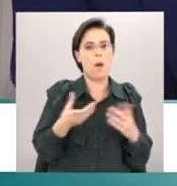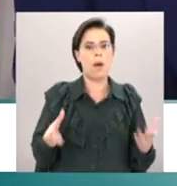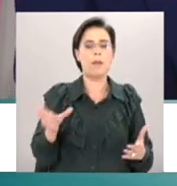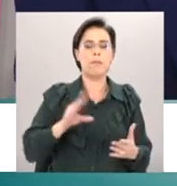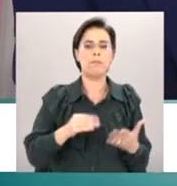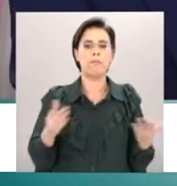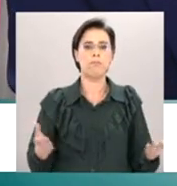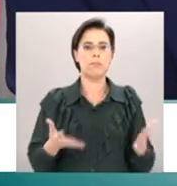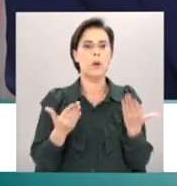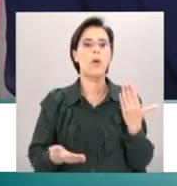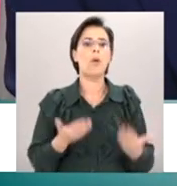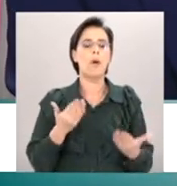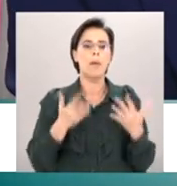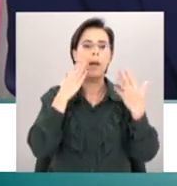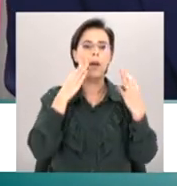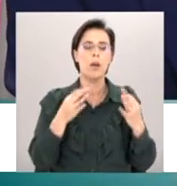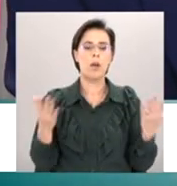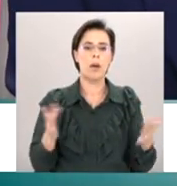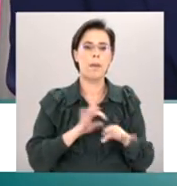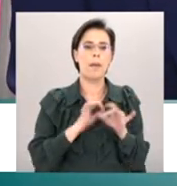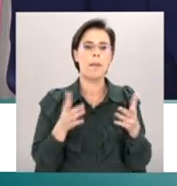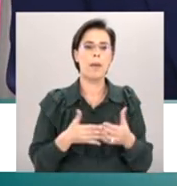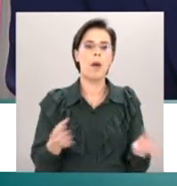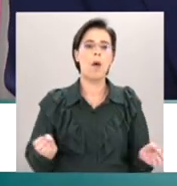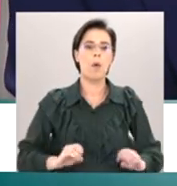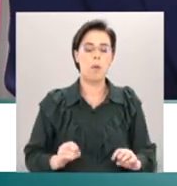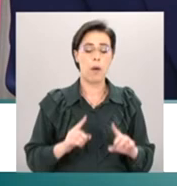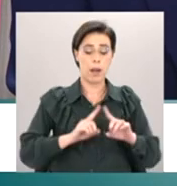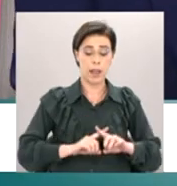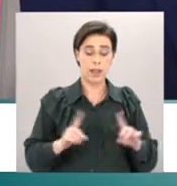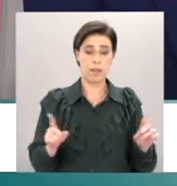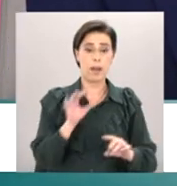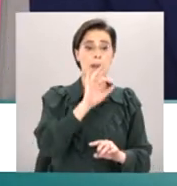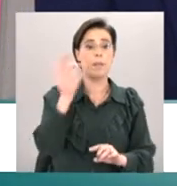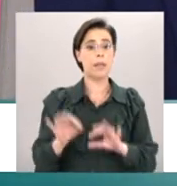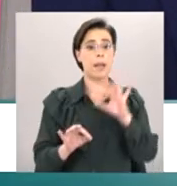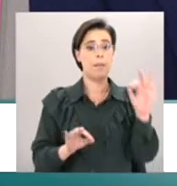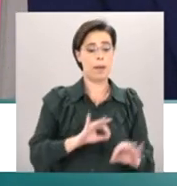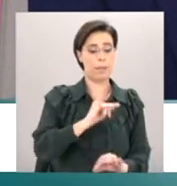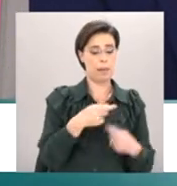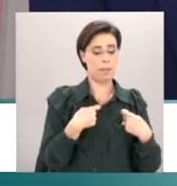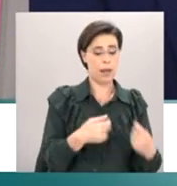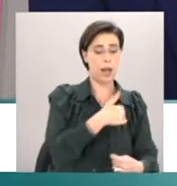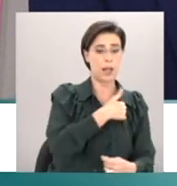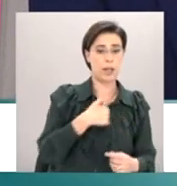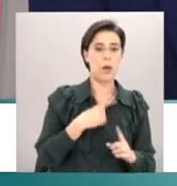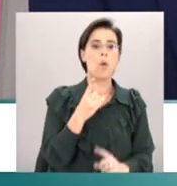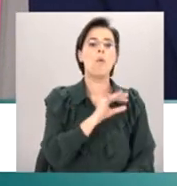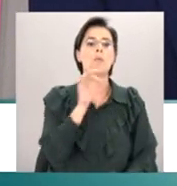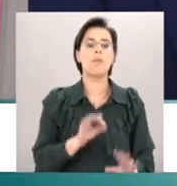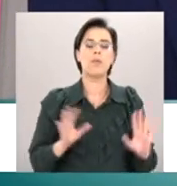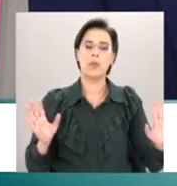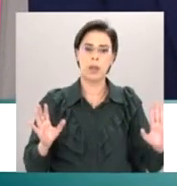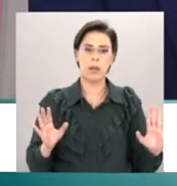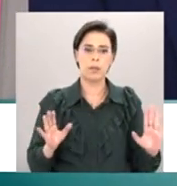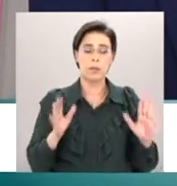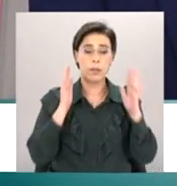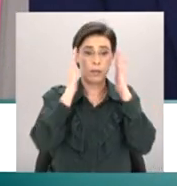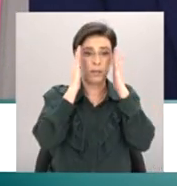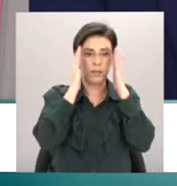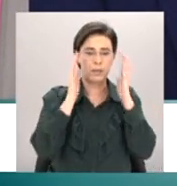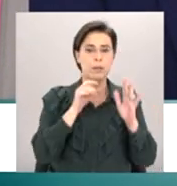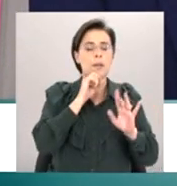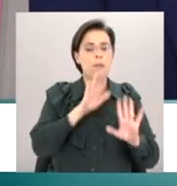mais comparável mais normal sempre me a mistura as diferenças de percentagem do PIB gasto em saúde não chega um por cento portanto é